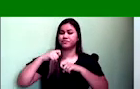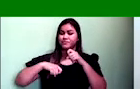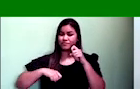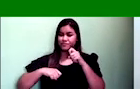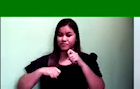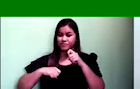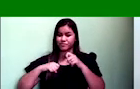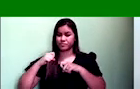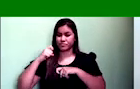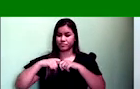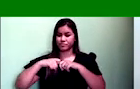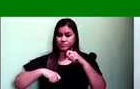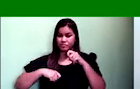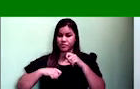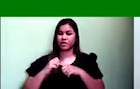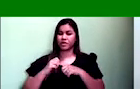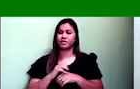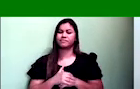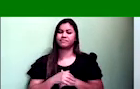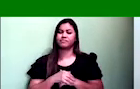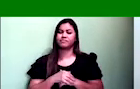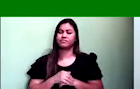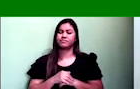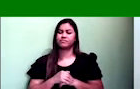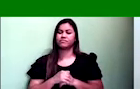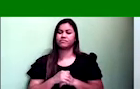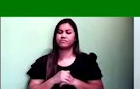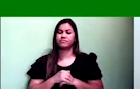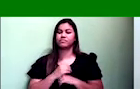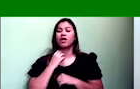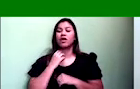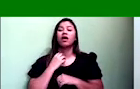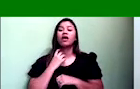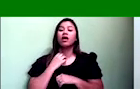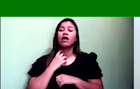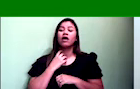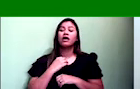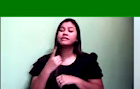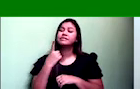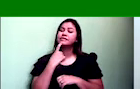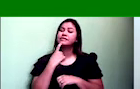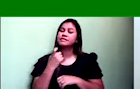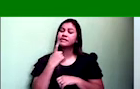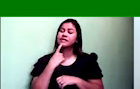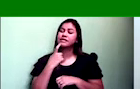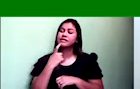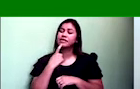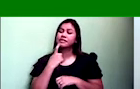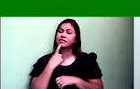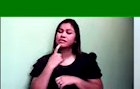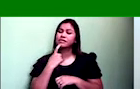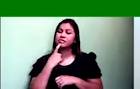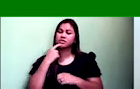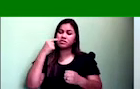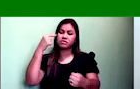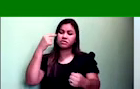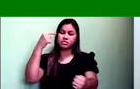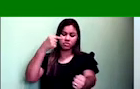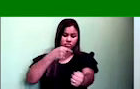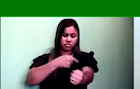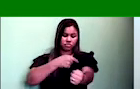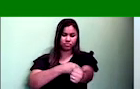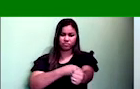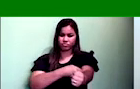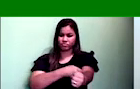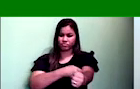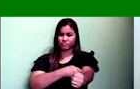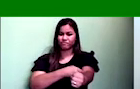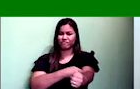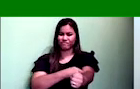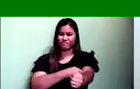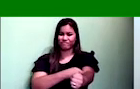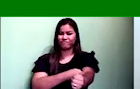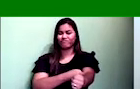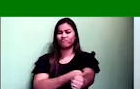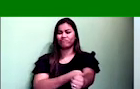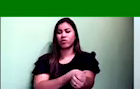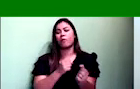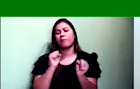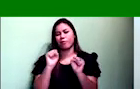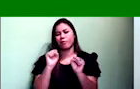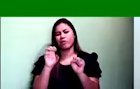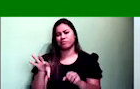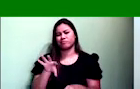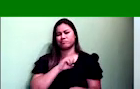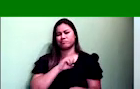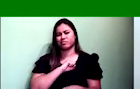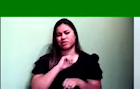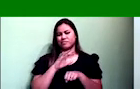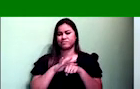sexual. Pessoas que recebem transfusão de sangue não testados. Então, qualquer pessoa pode pegar